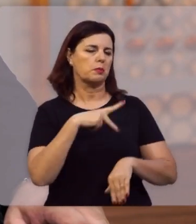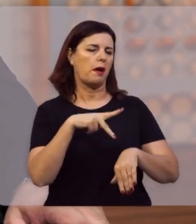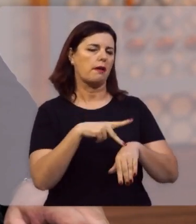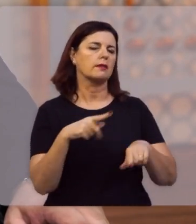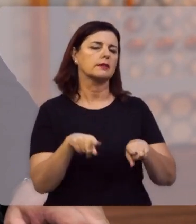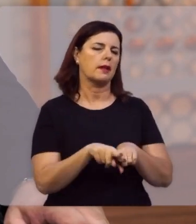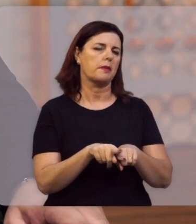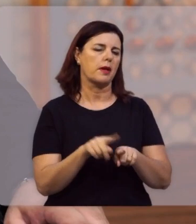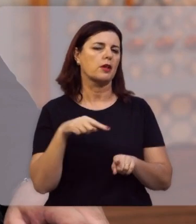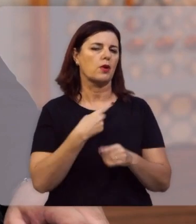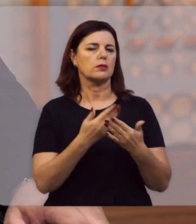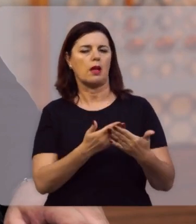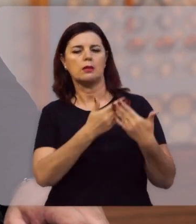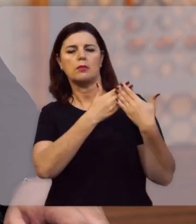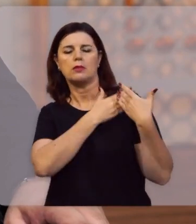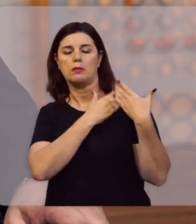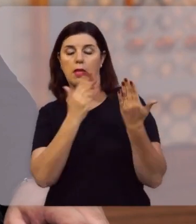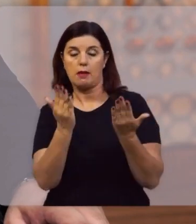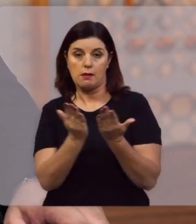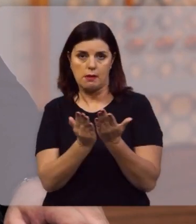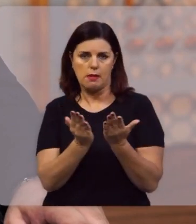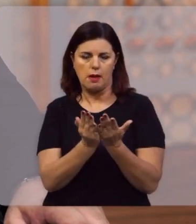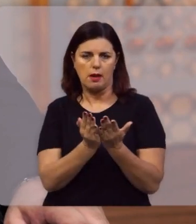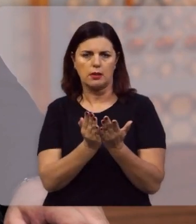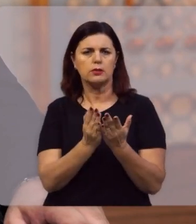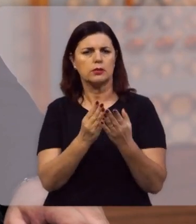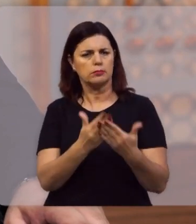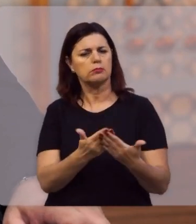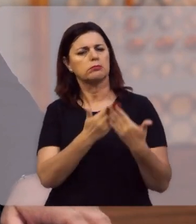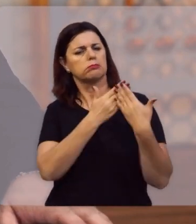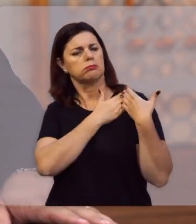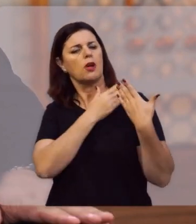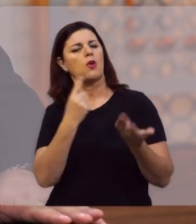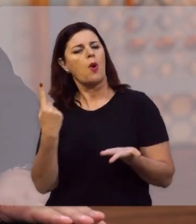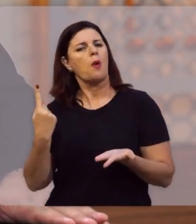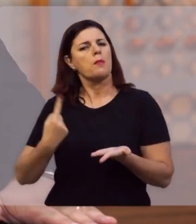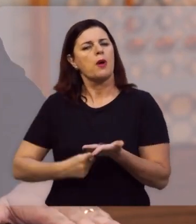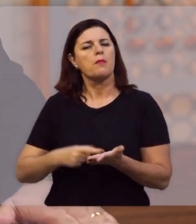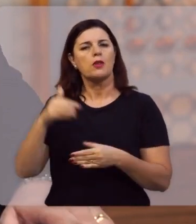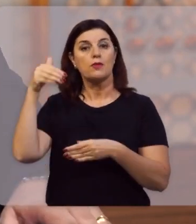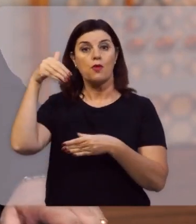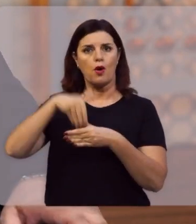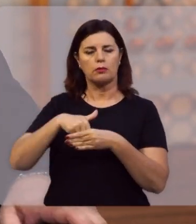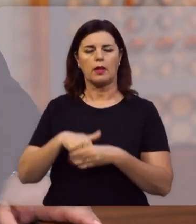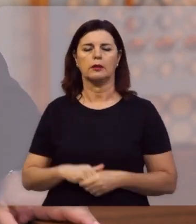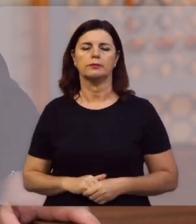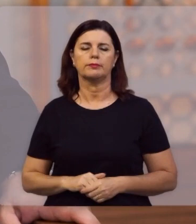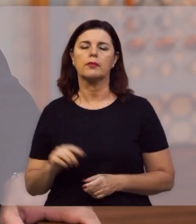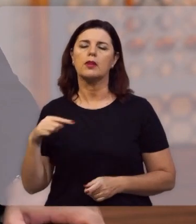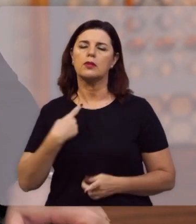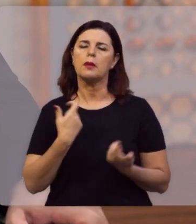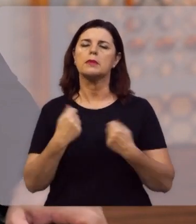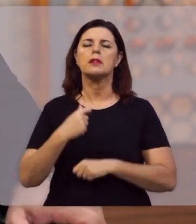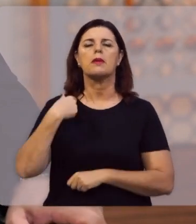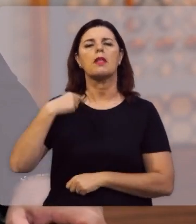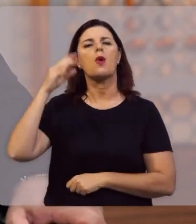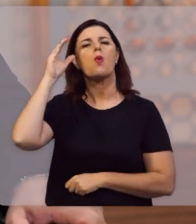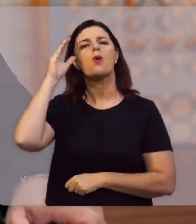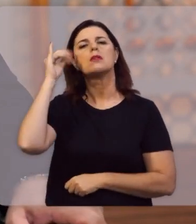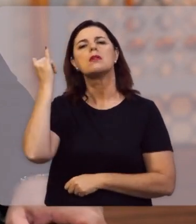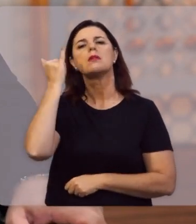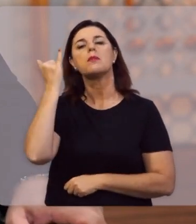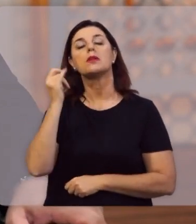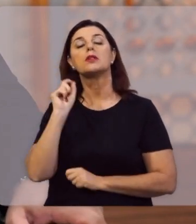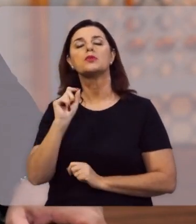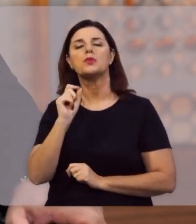nossa responsabilidade como cristãos é assumir o nosso compromisso de votar agora nós precisamos ter uma consciência muito